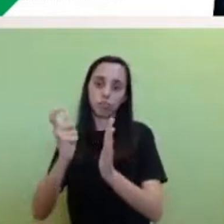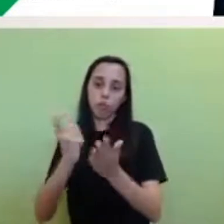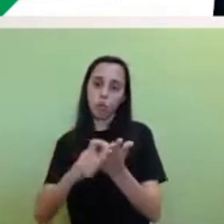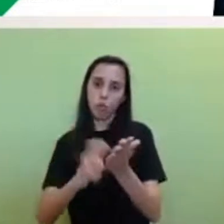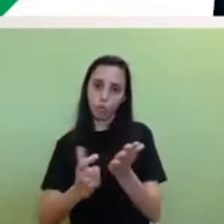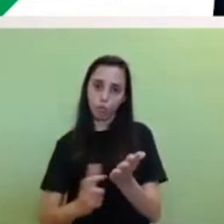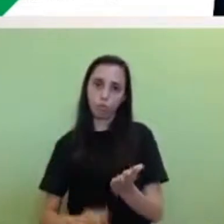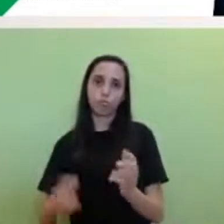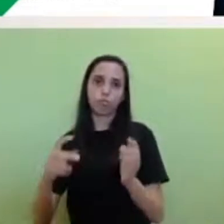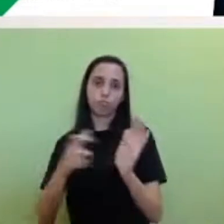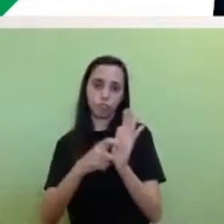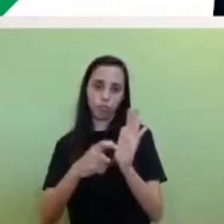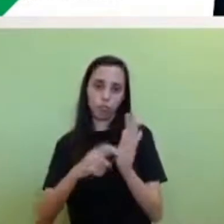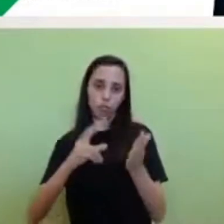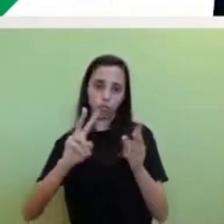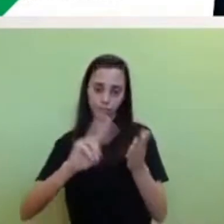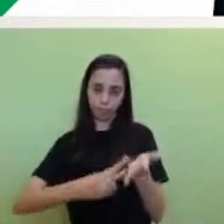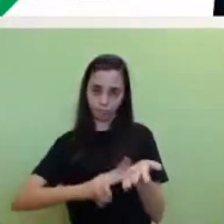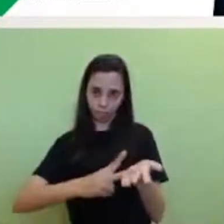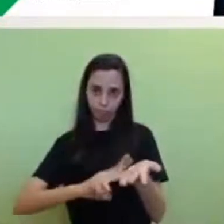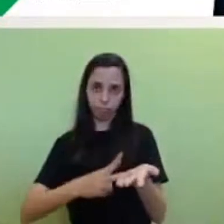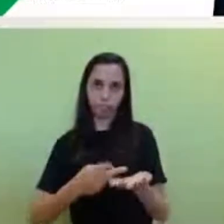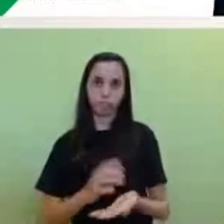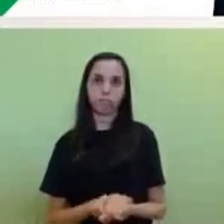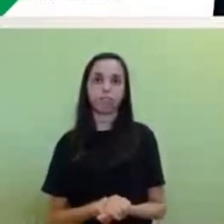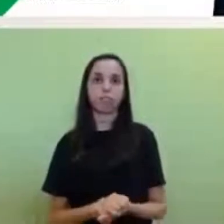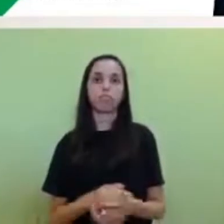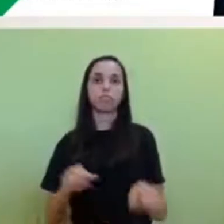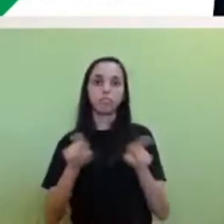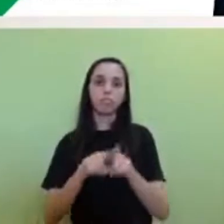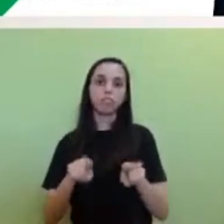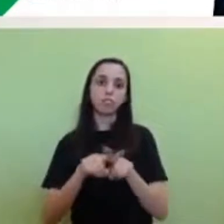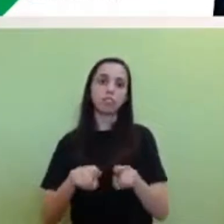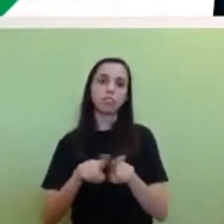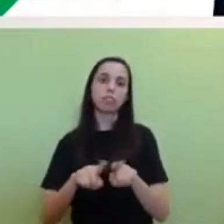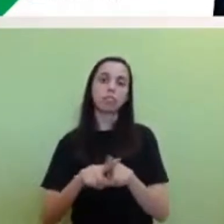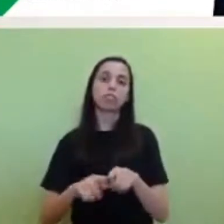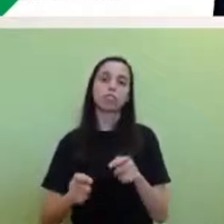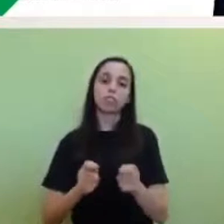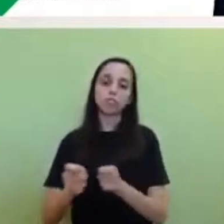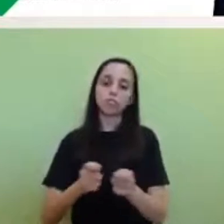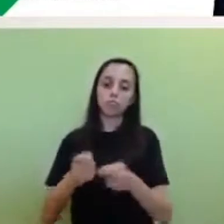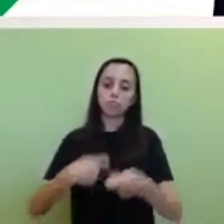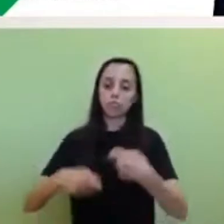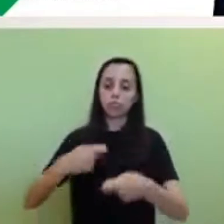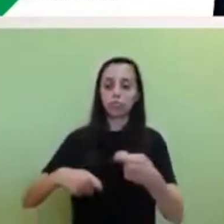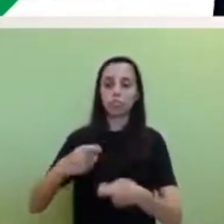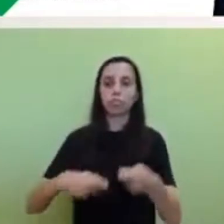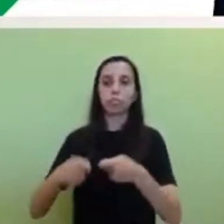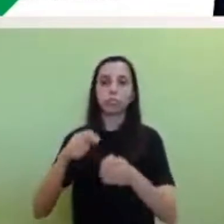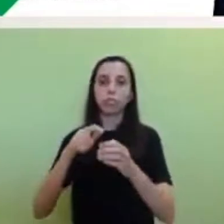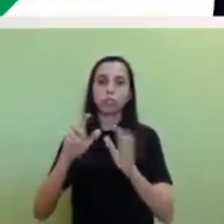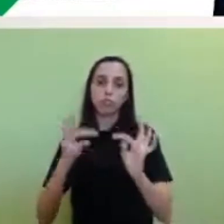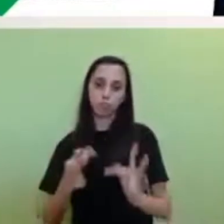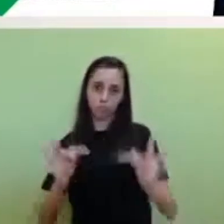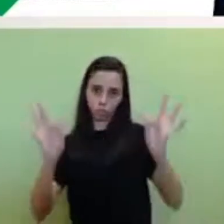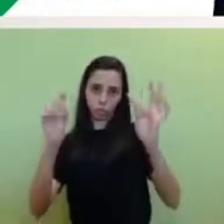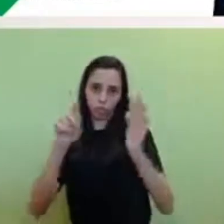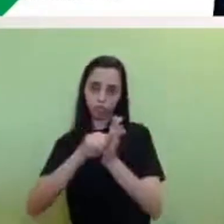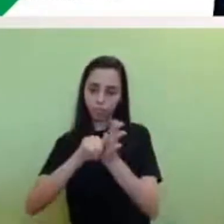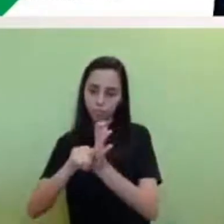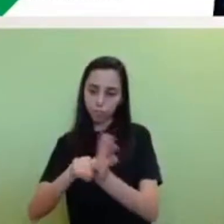para o programa de tradução. Também tem um sistema de gerenciamento etnológico, porque você pode fazer uma pesquisa dentro do